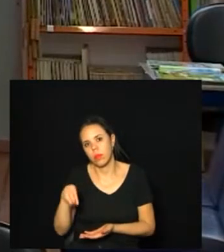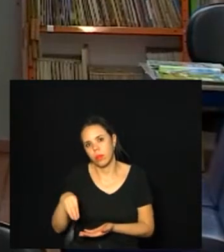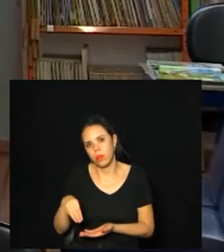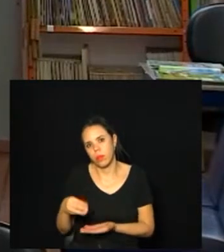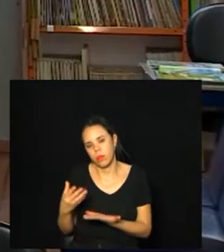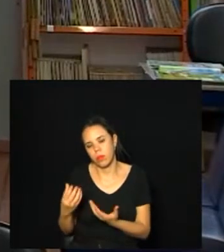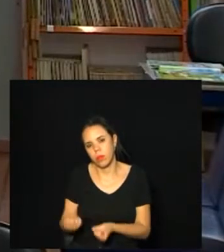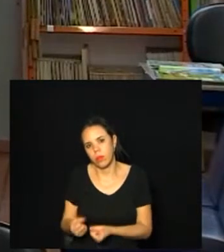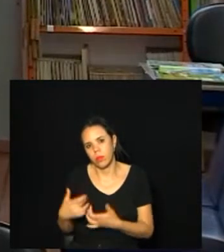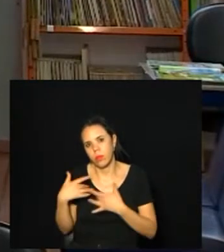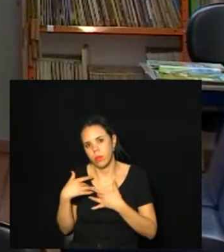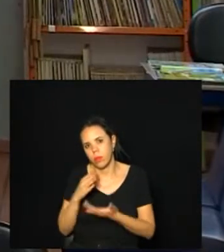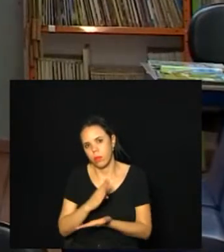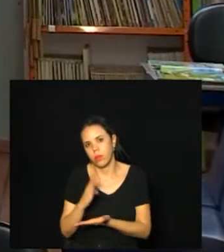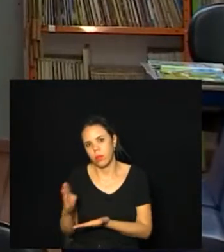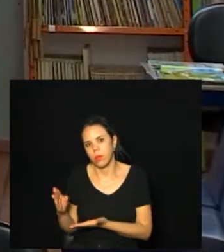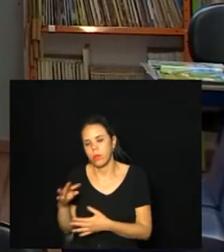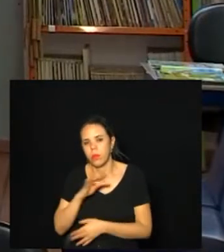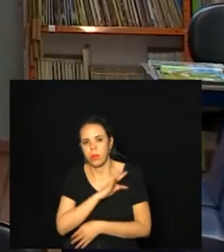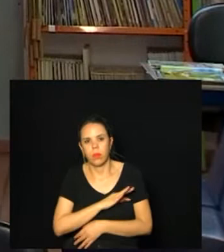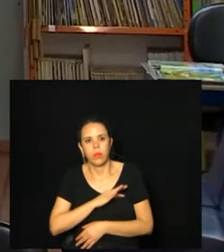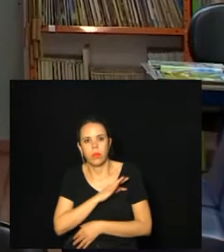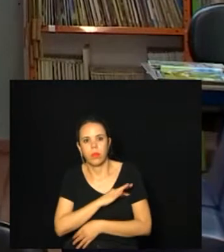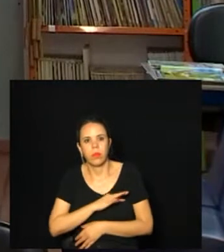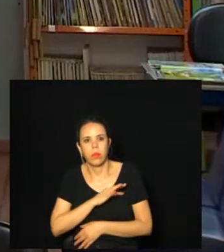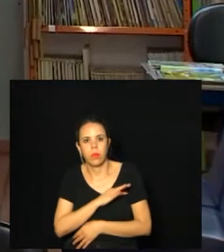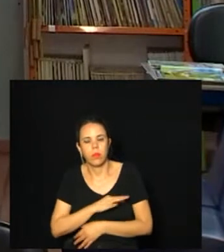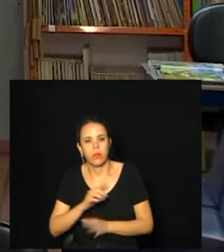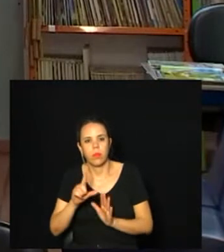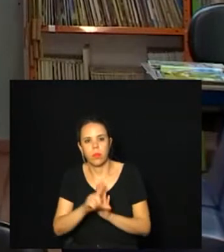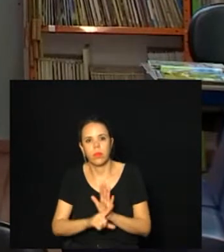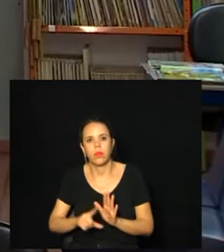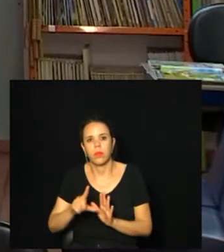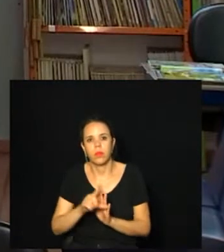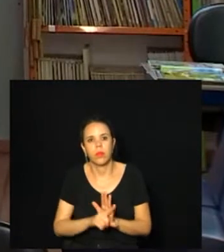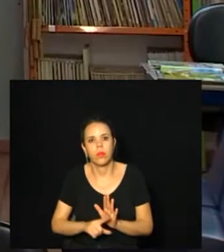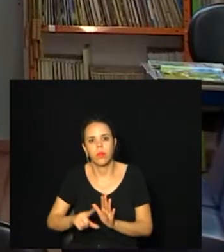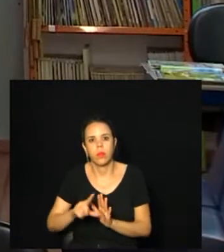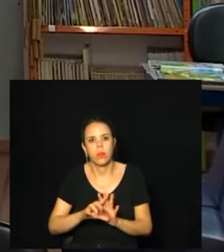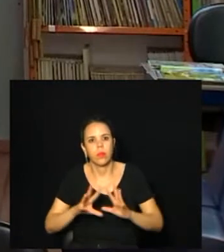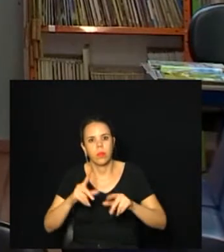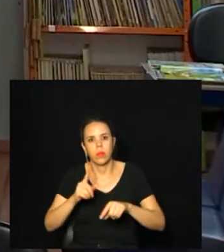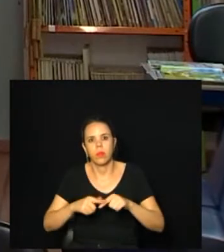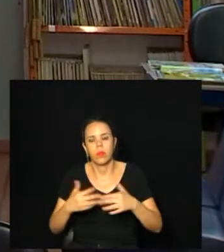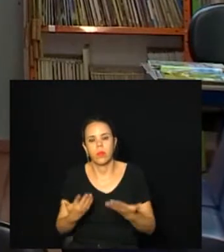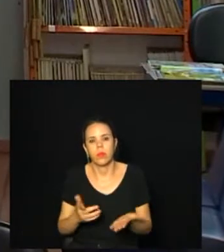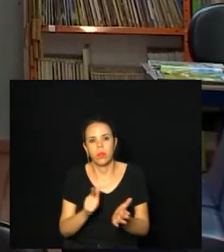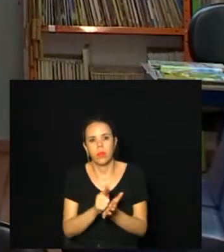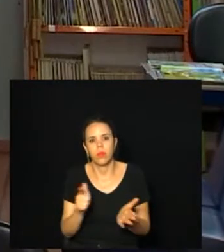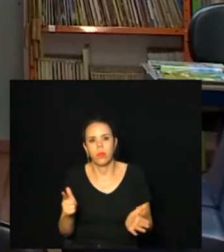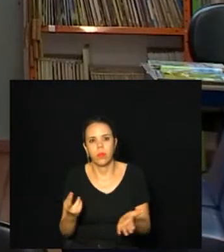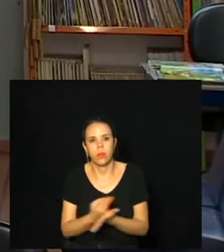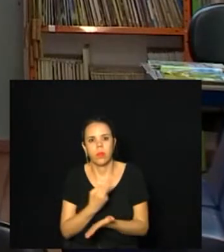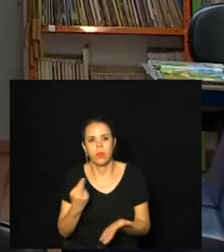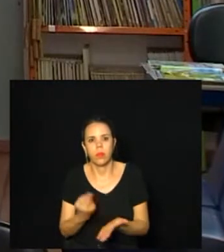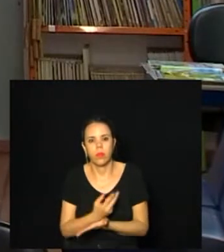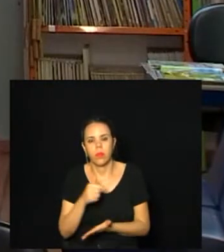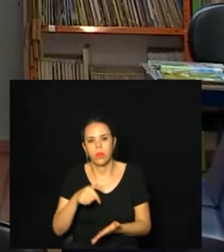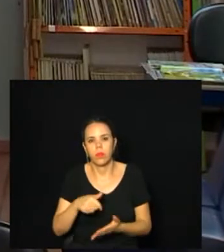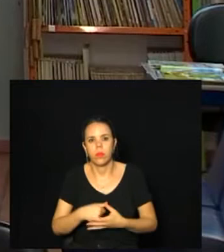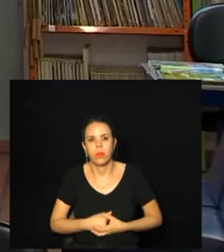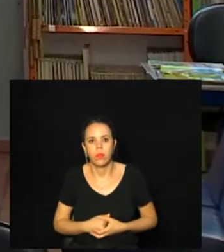de livros técnicos, livros didáticos, literatura, então todo o material, jornais, revistas, nós recebemos